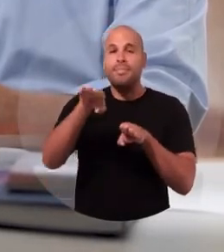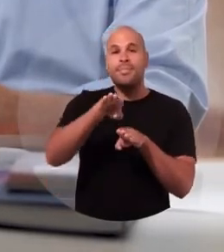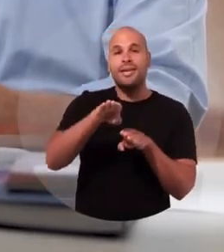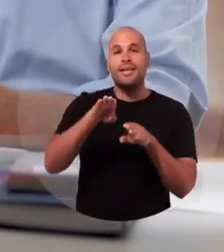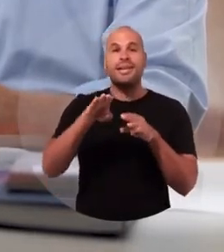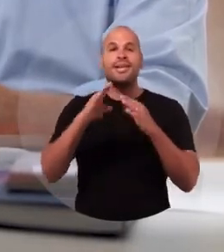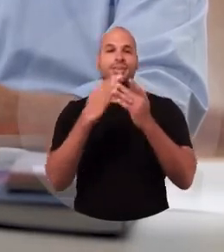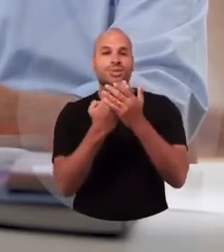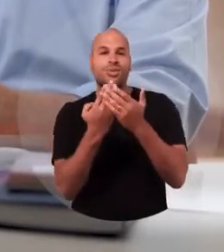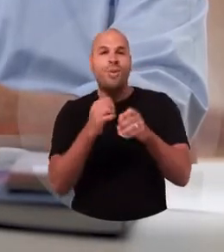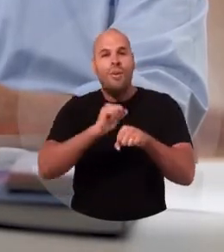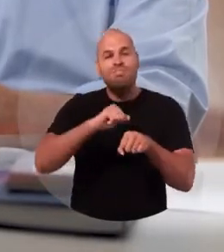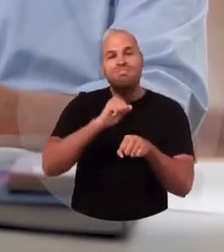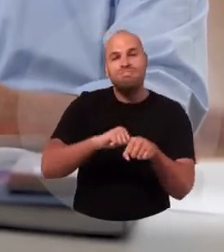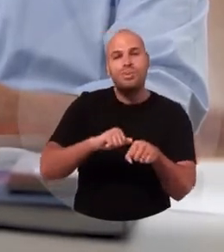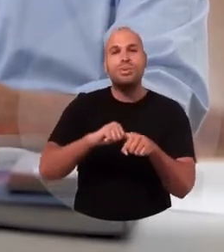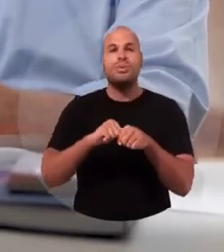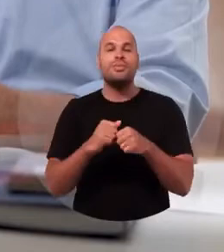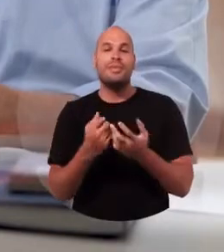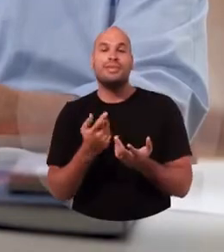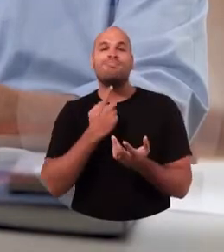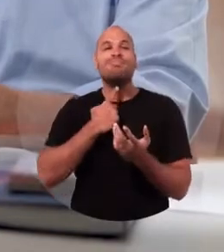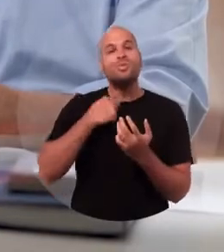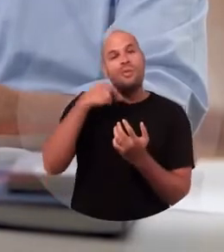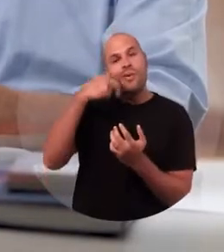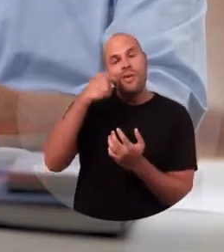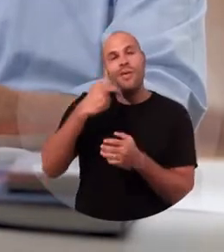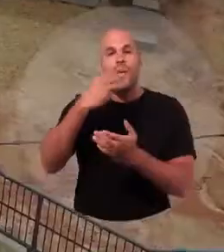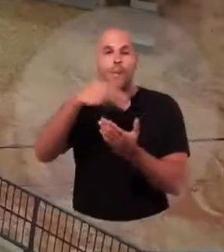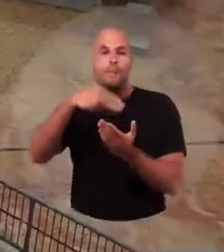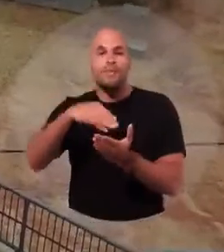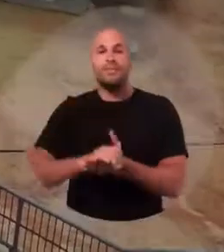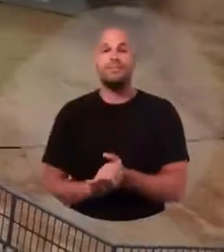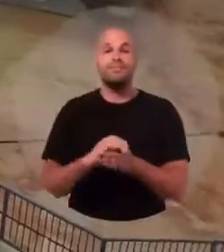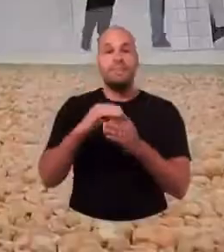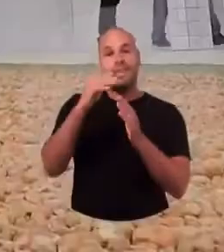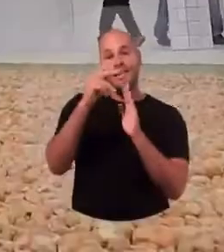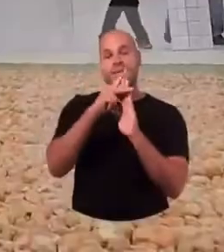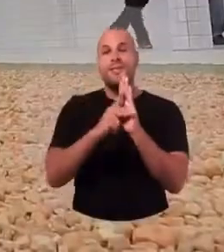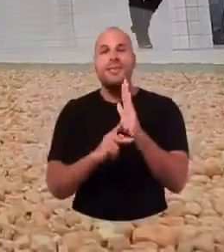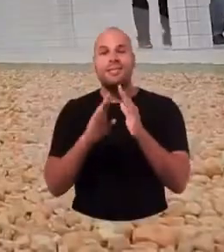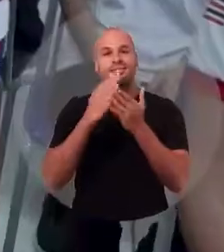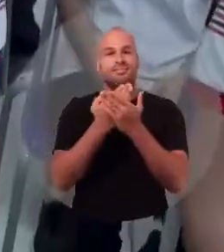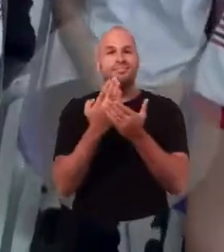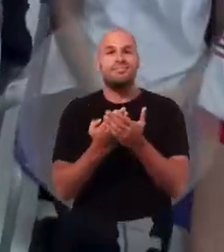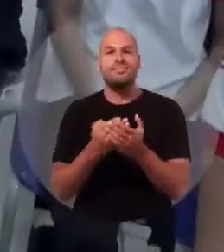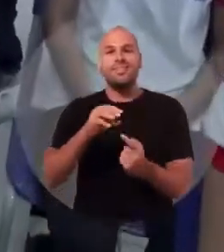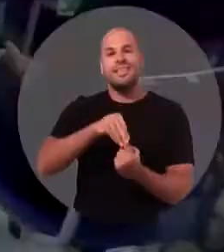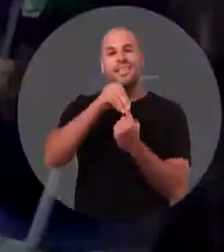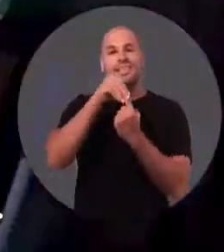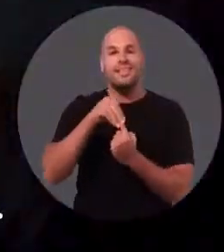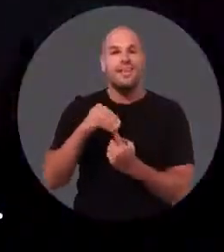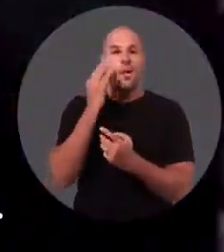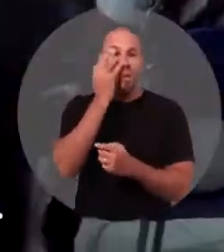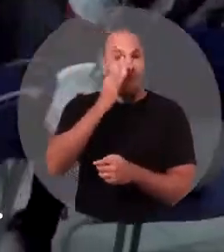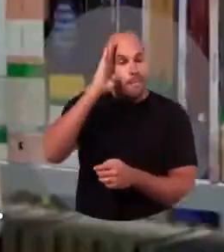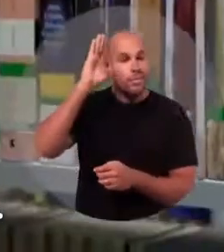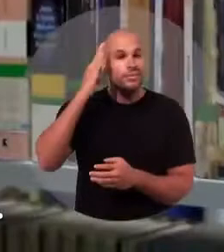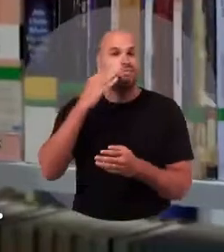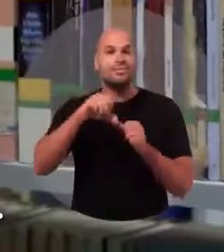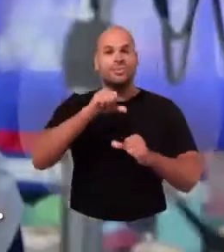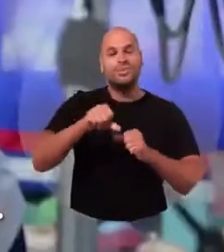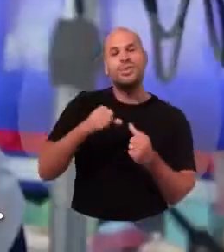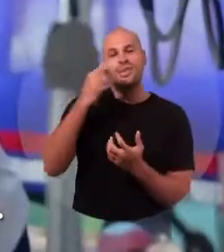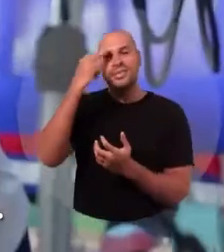de taipa, que eram motivo de vergonha para os maranhenses. O programa Escola Digna de Flávio Dini Brandão mudou a história